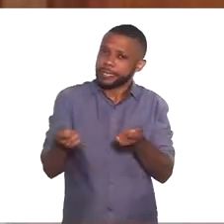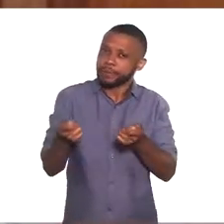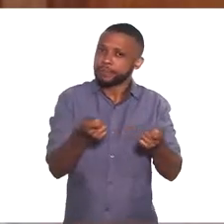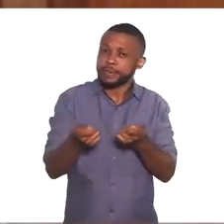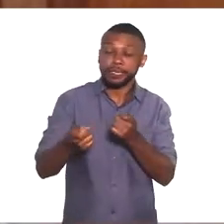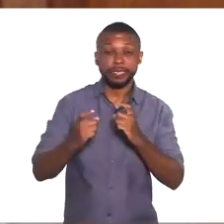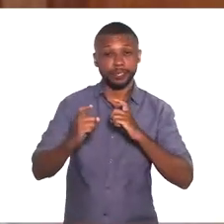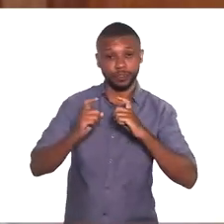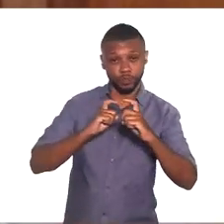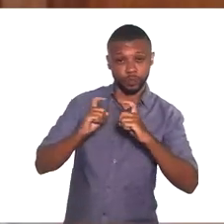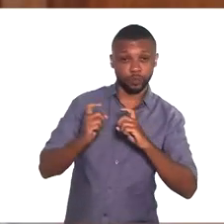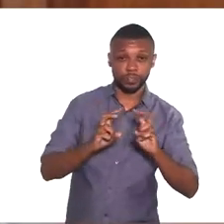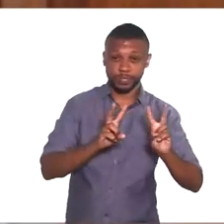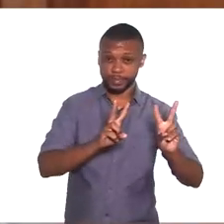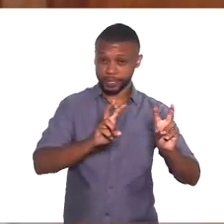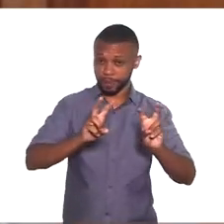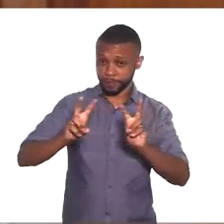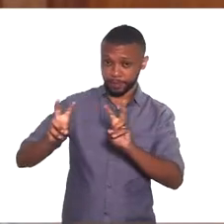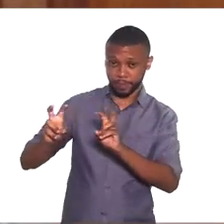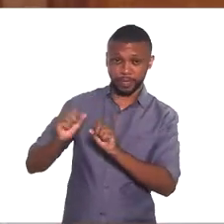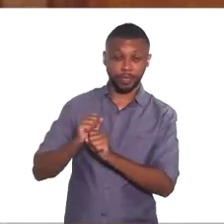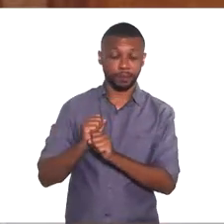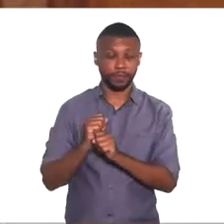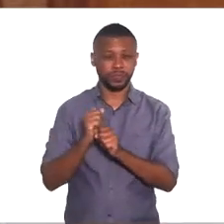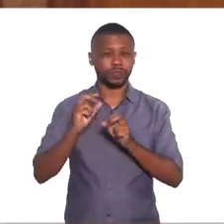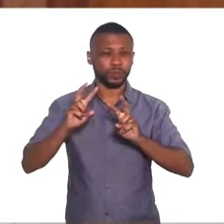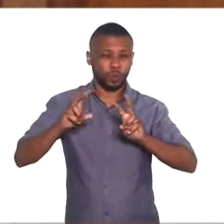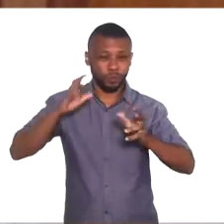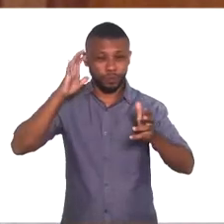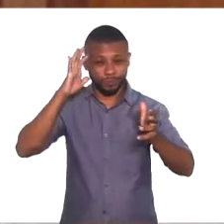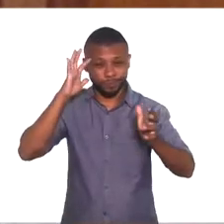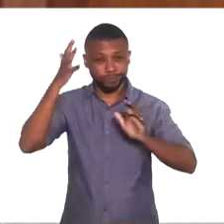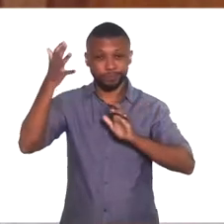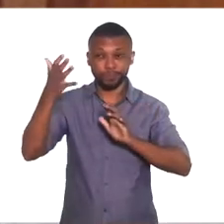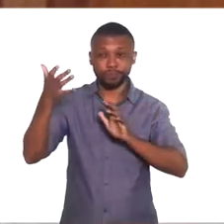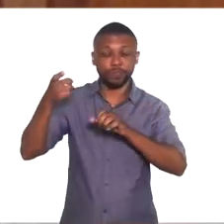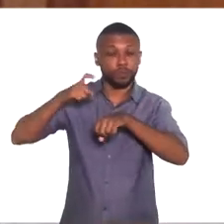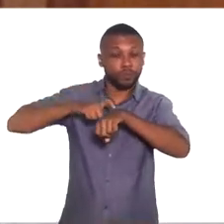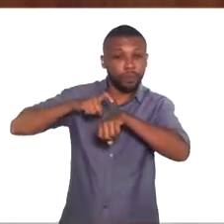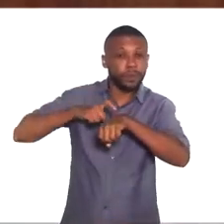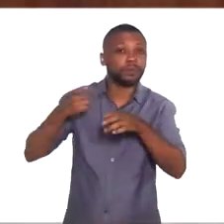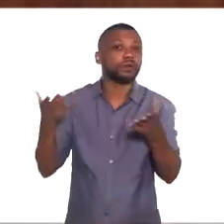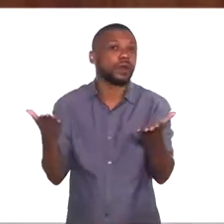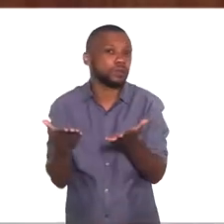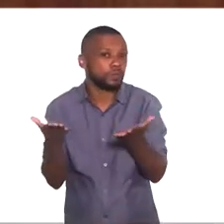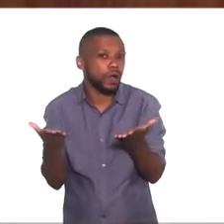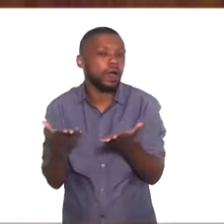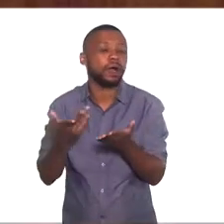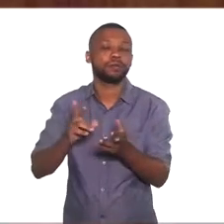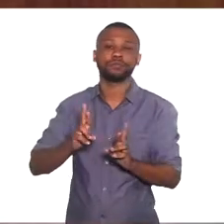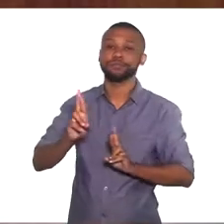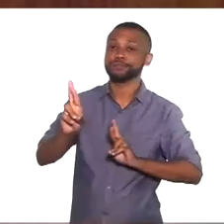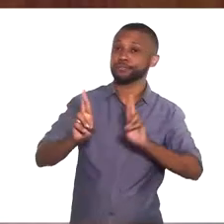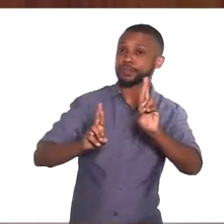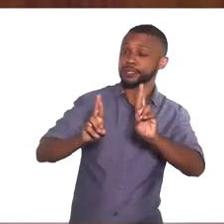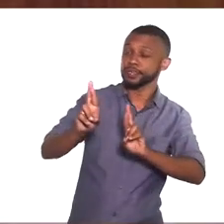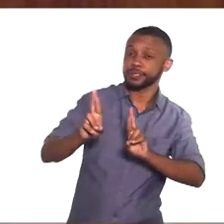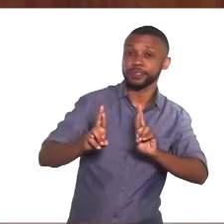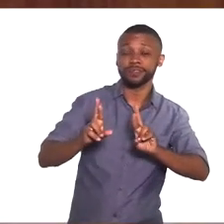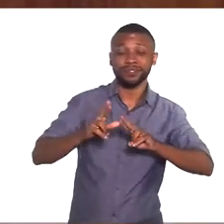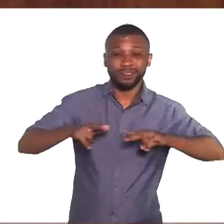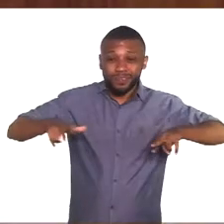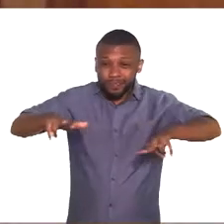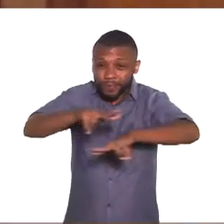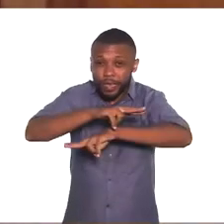se discutem assuntos próprios do mundo atual da Realidade Atual e com representantes de